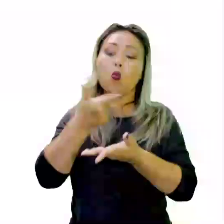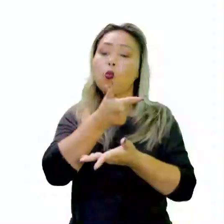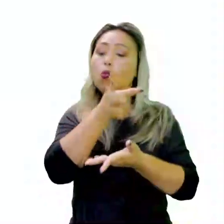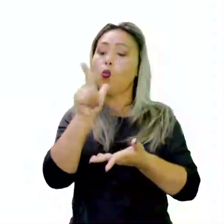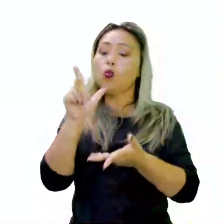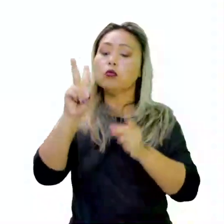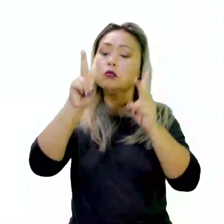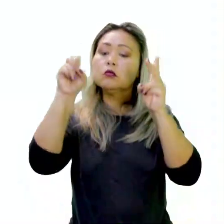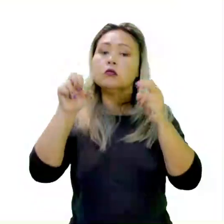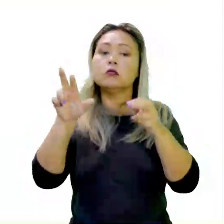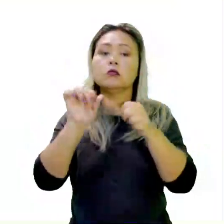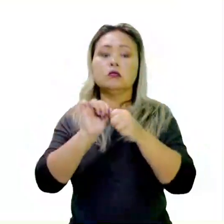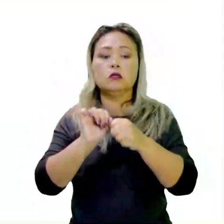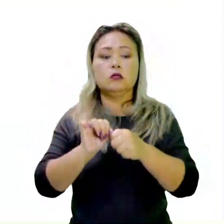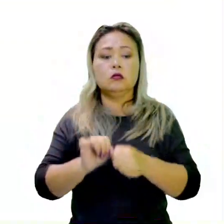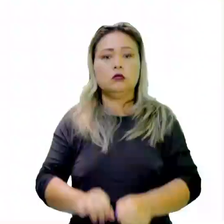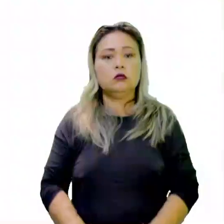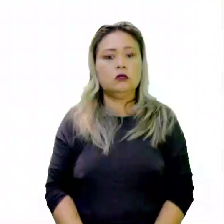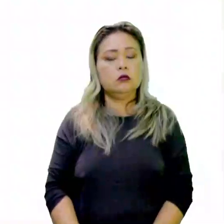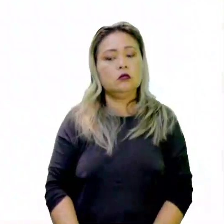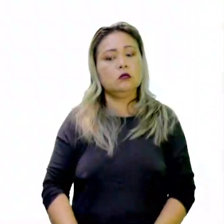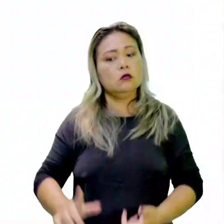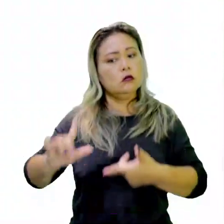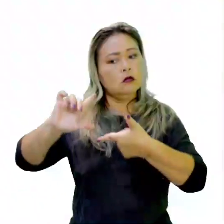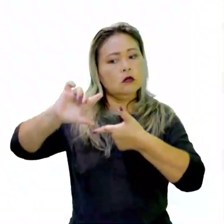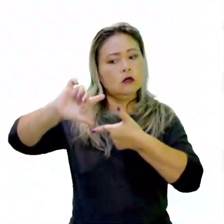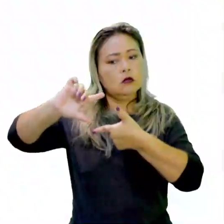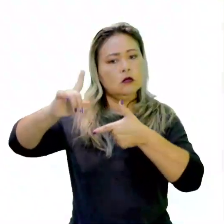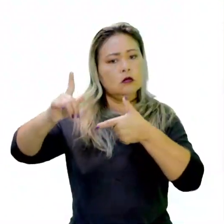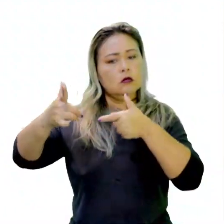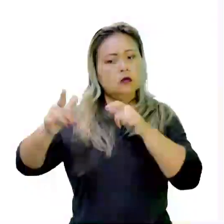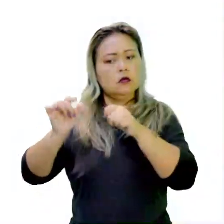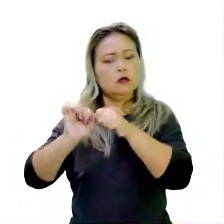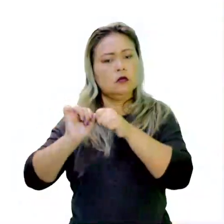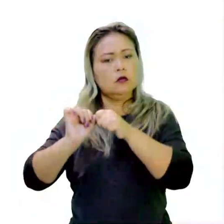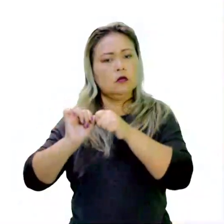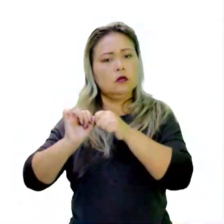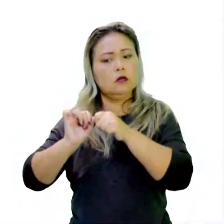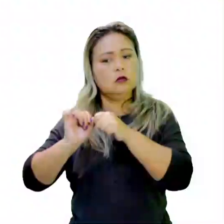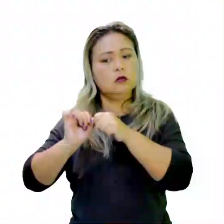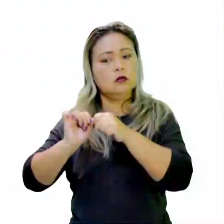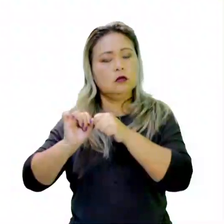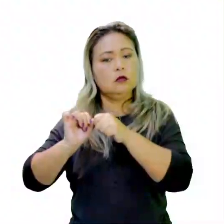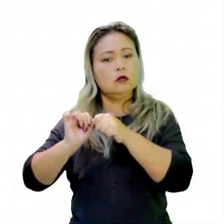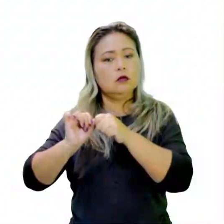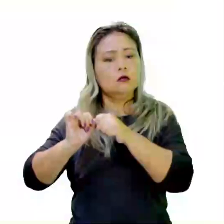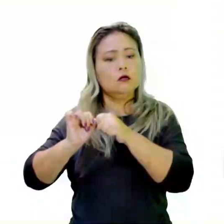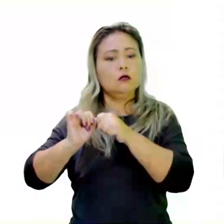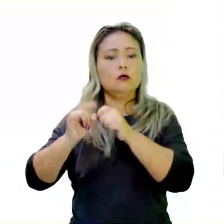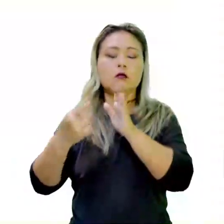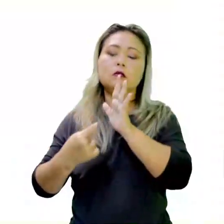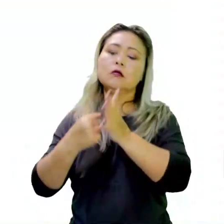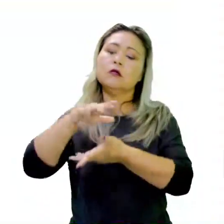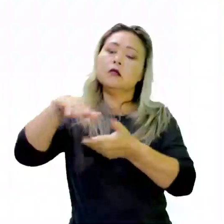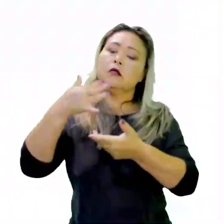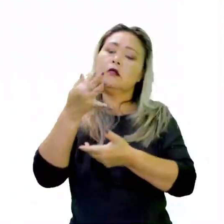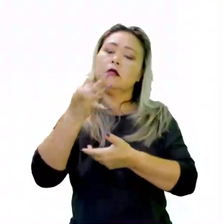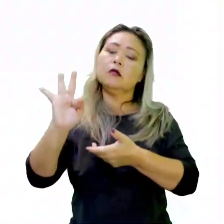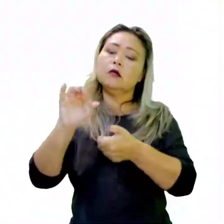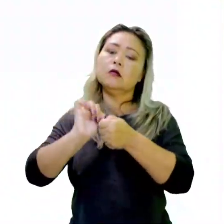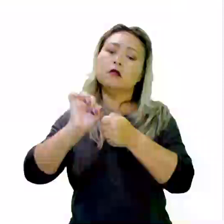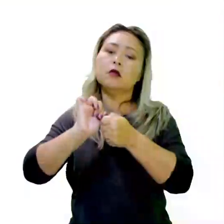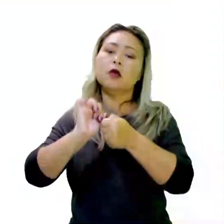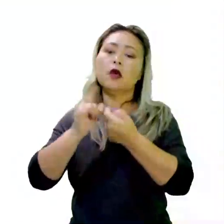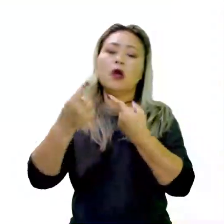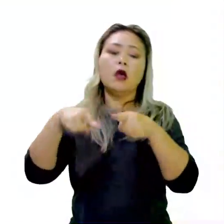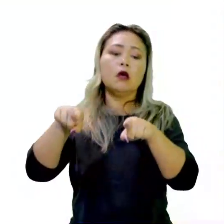Outro tema, modernismo. Olha essa obra aqui, representando aí a Revolução Francesa, a liberdade